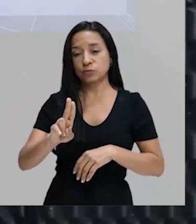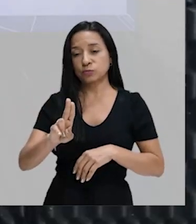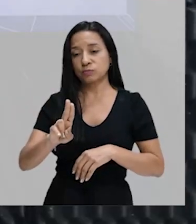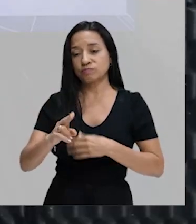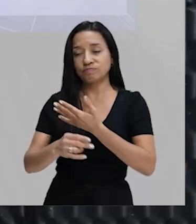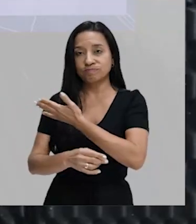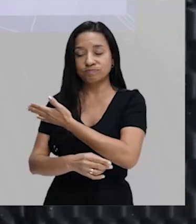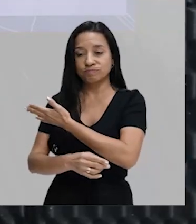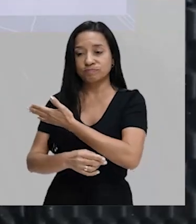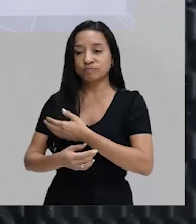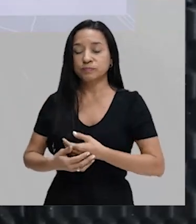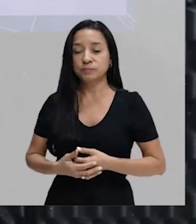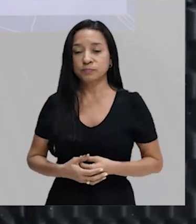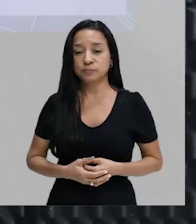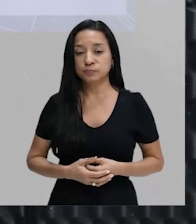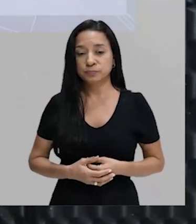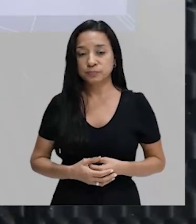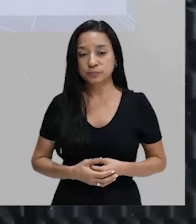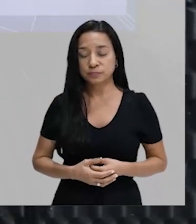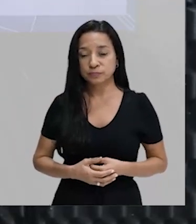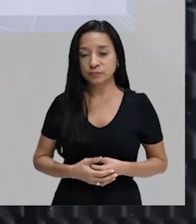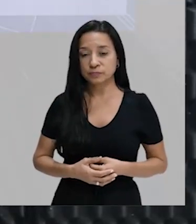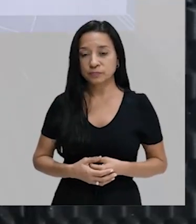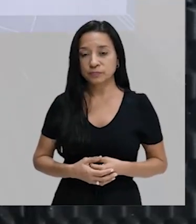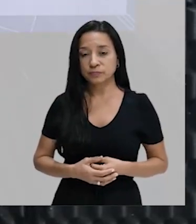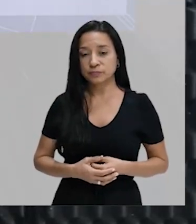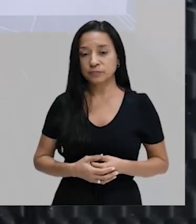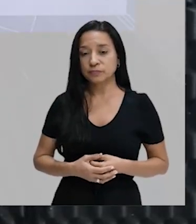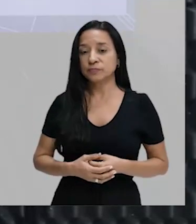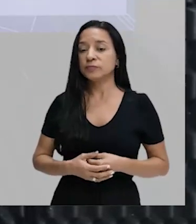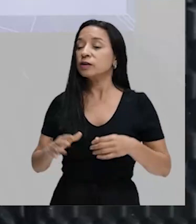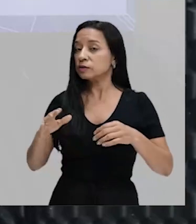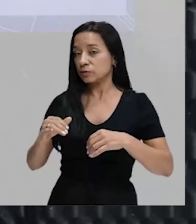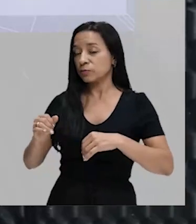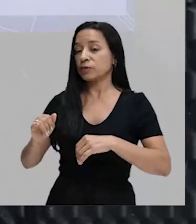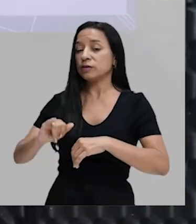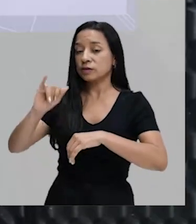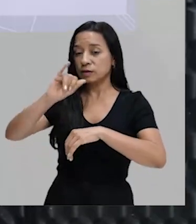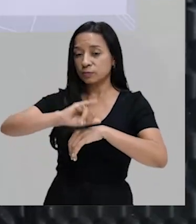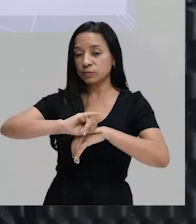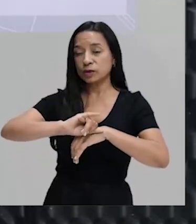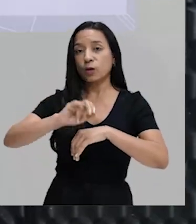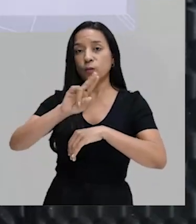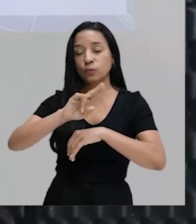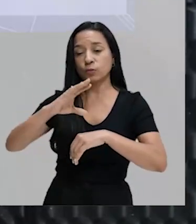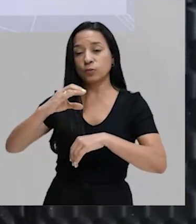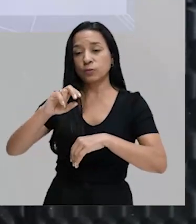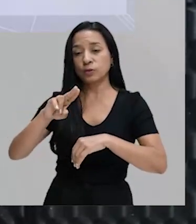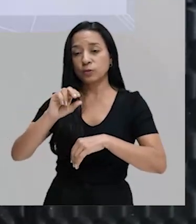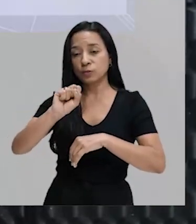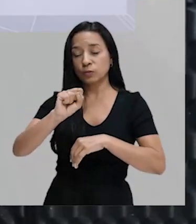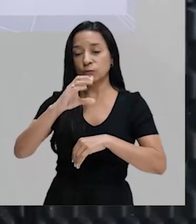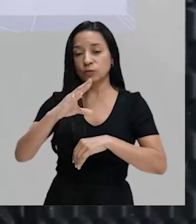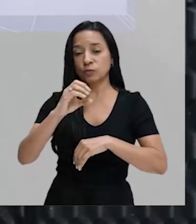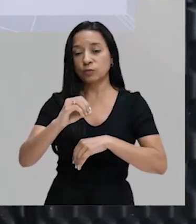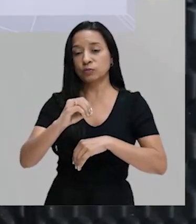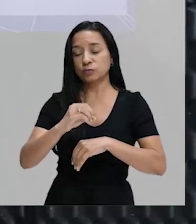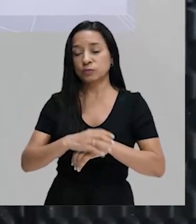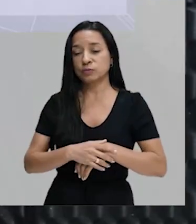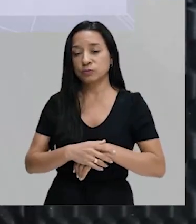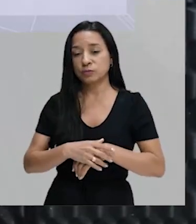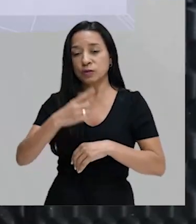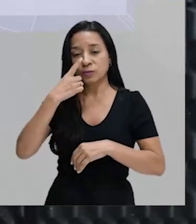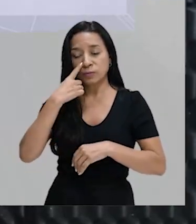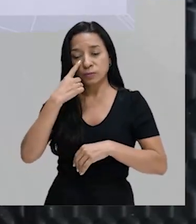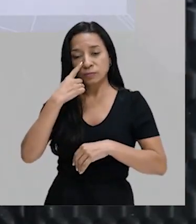do Chile e noroeste da Argentina. E sua capital era Cusco, tá? Calcula-se que o